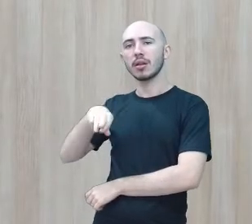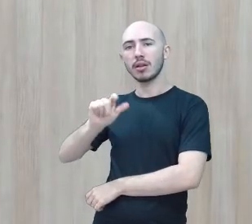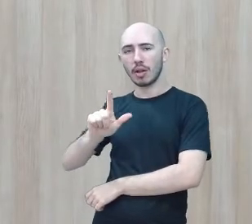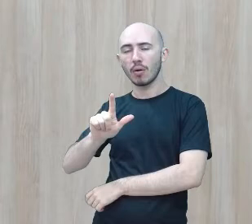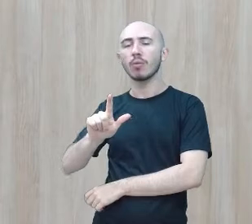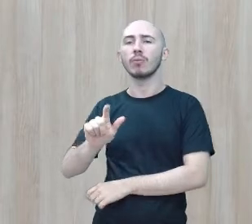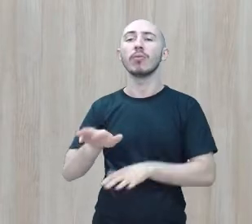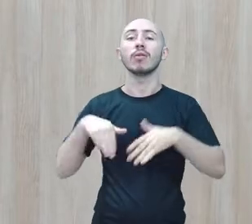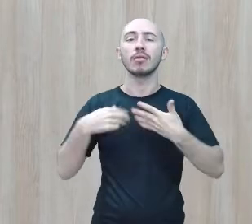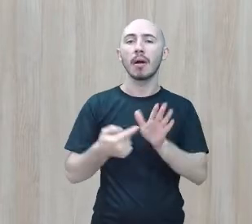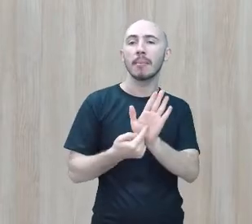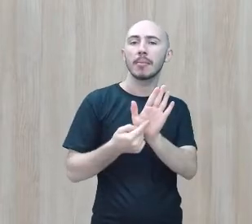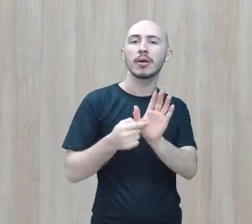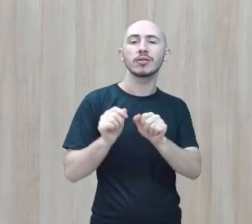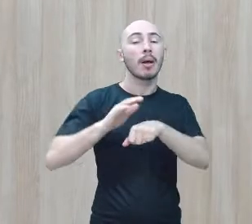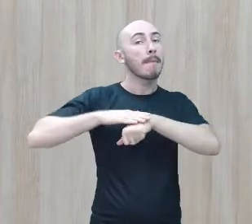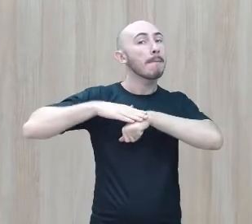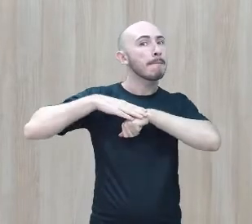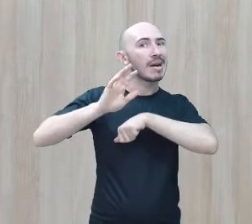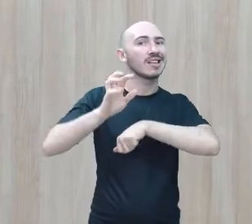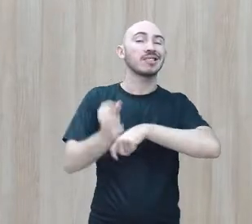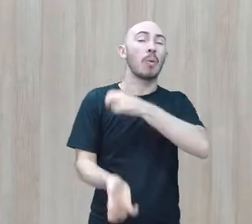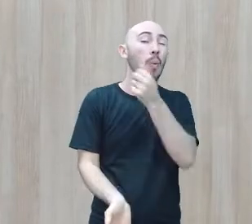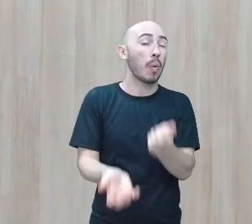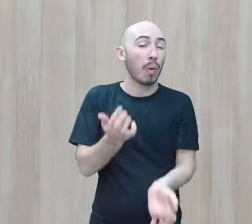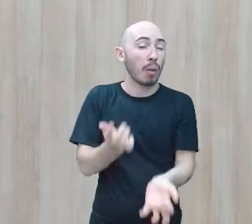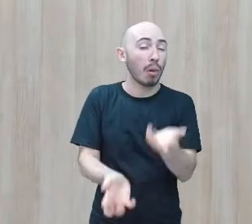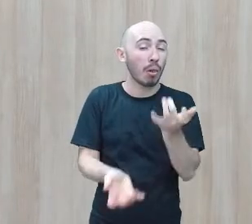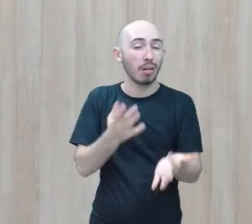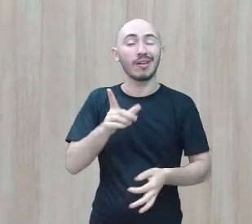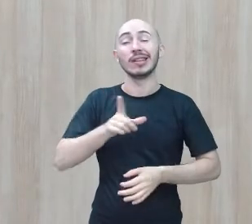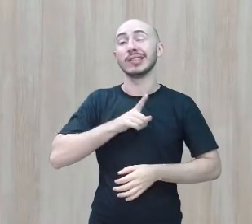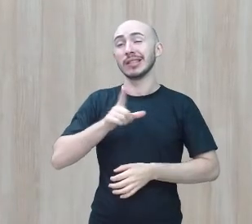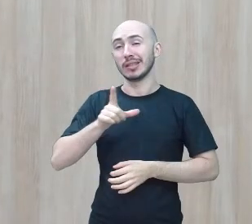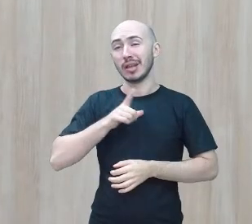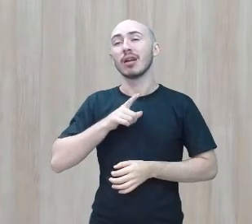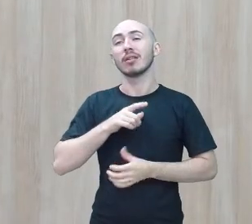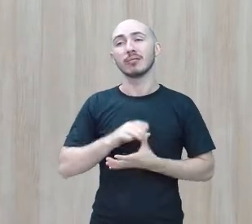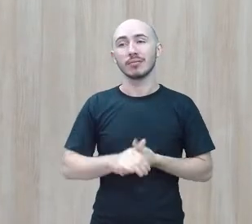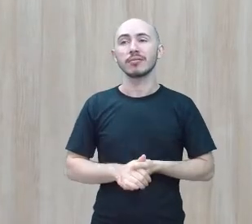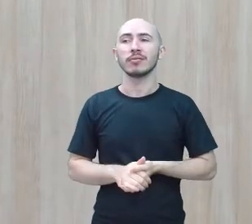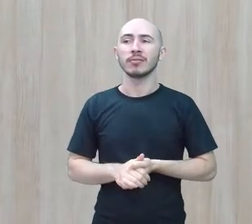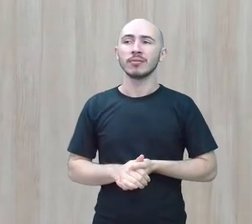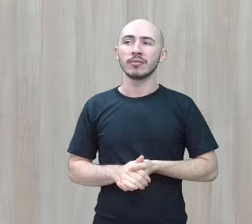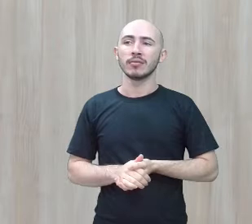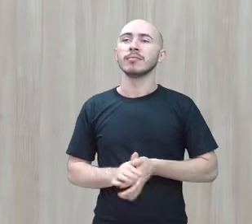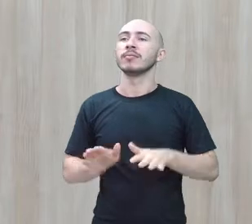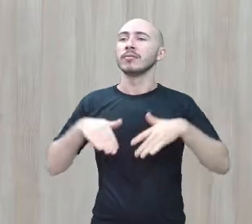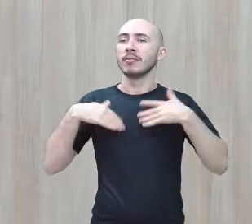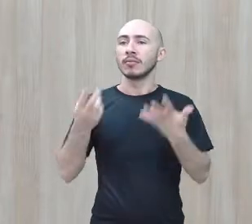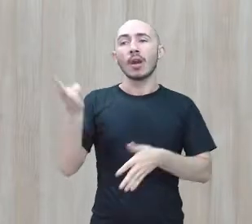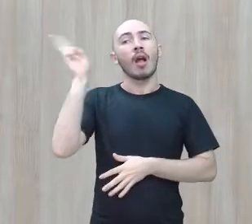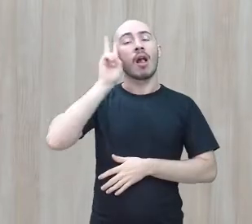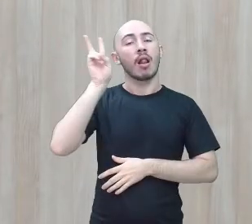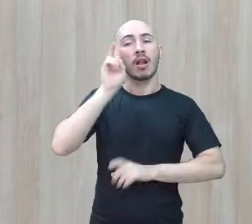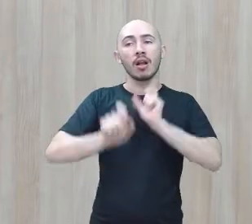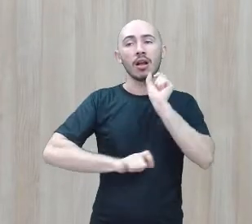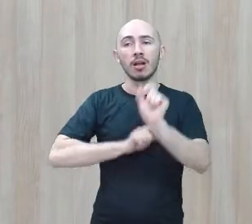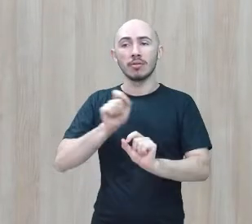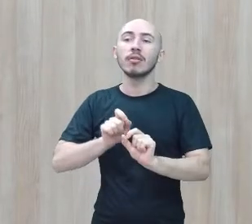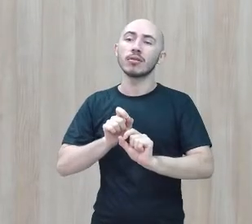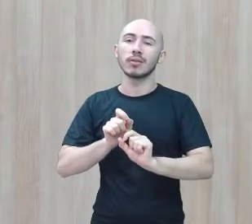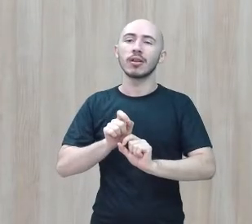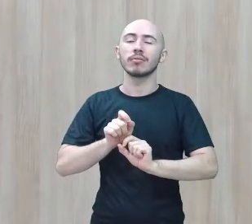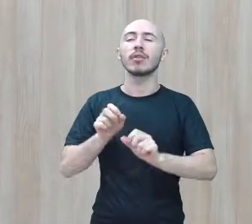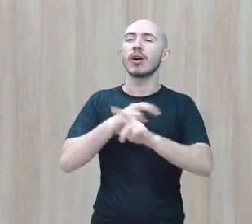trouxe aí aqueles que apresentam o maior índice de queimada. E aí a gente vai lembrar que eu já conversei no assunto